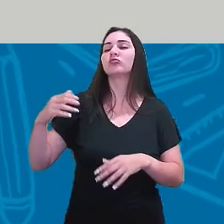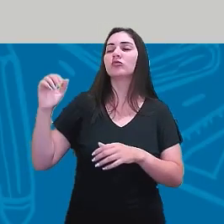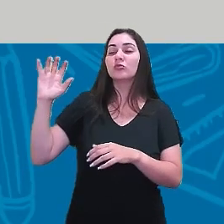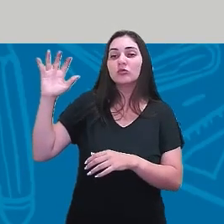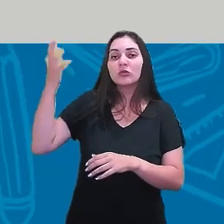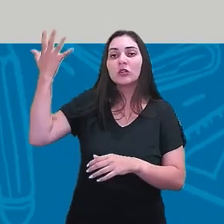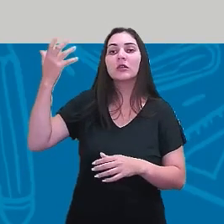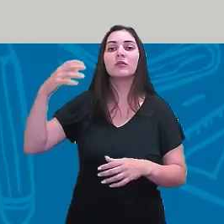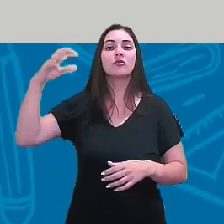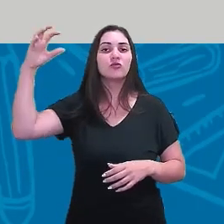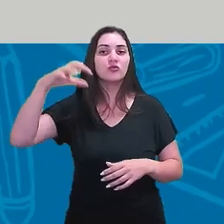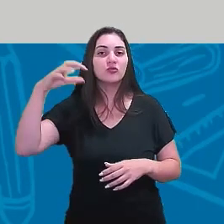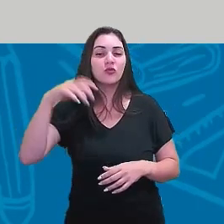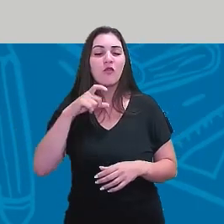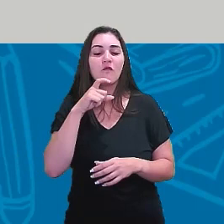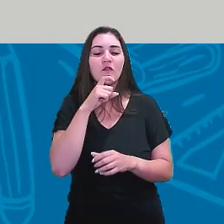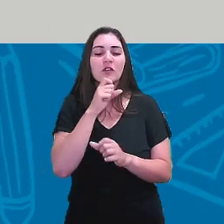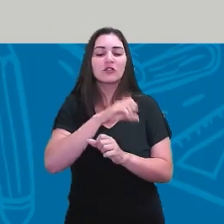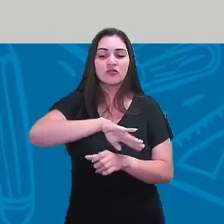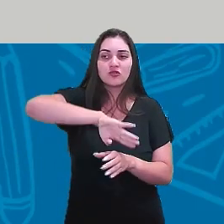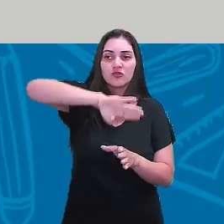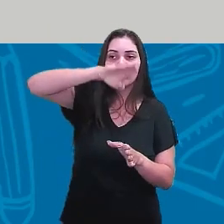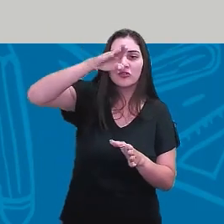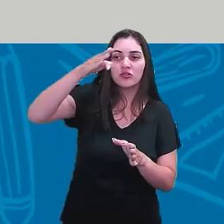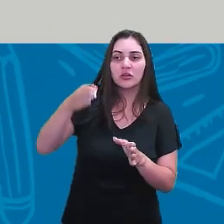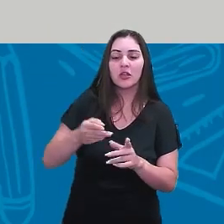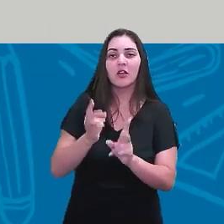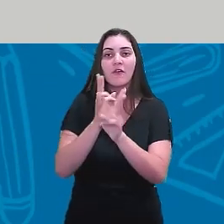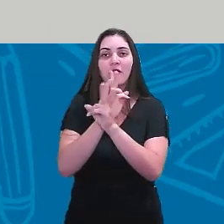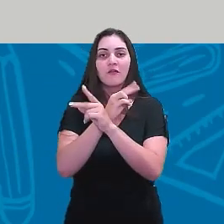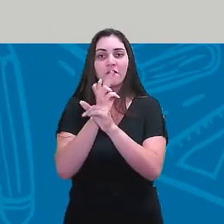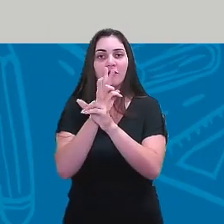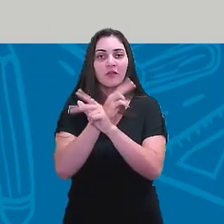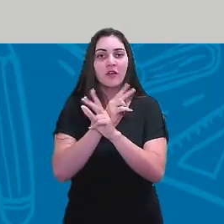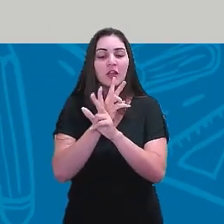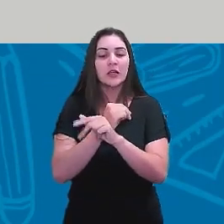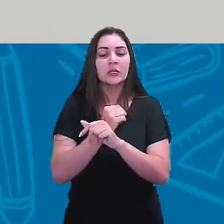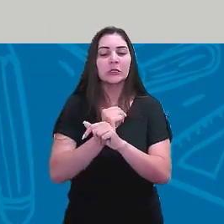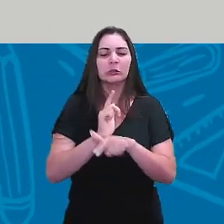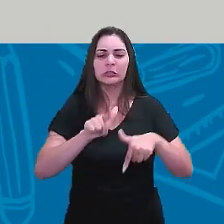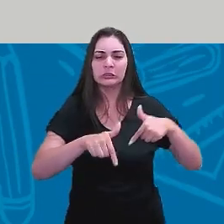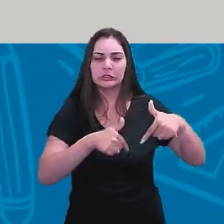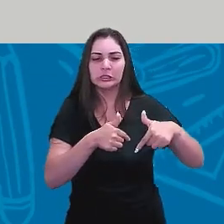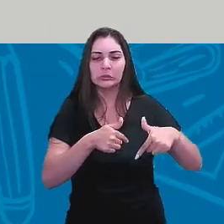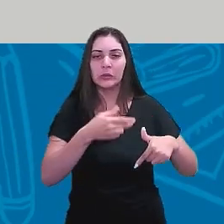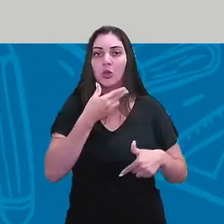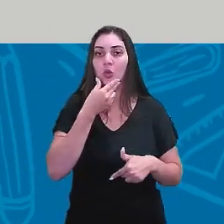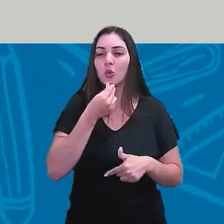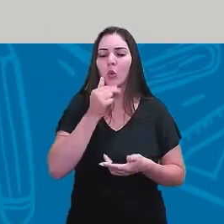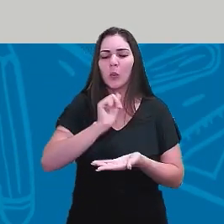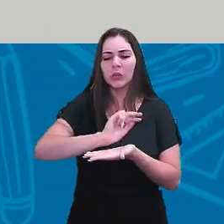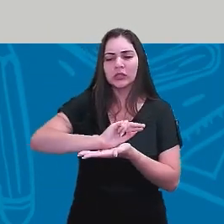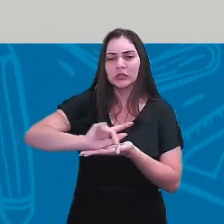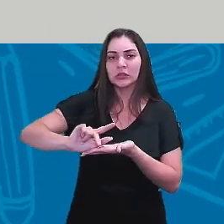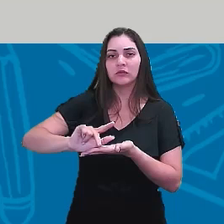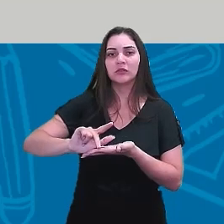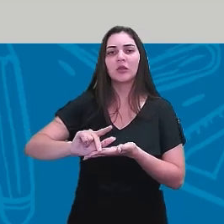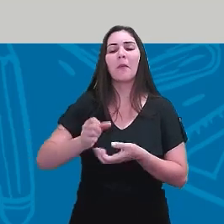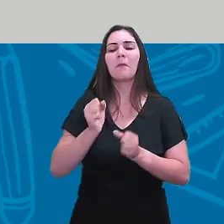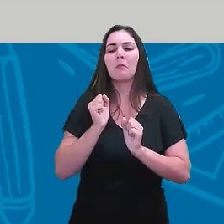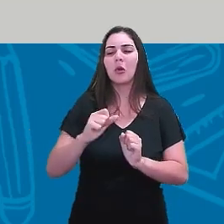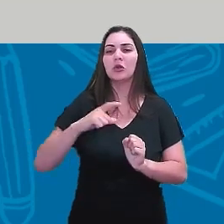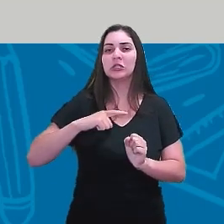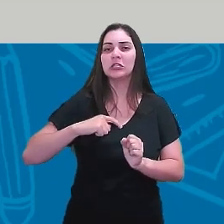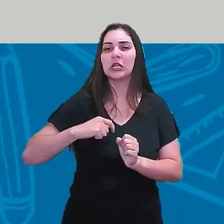geleiras, ventos, ação do homem e entre outros, tá certo? Pode levar milhares de anos